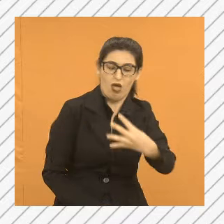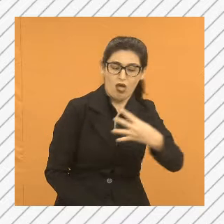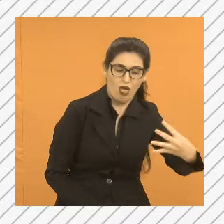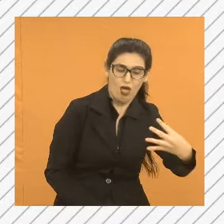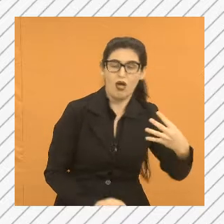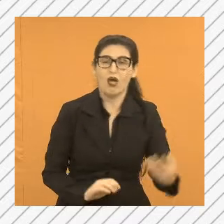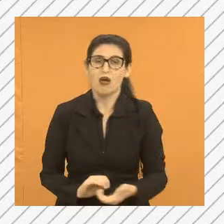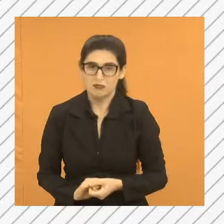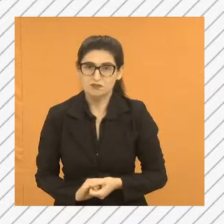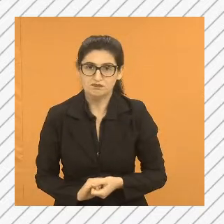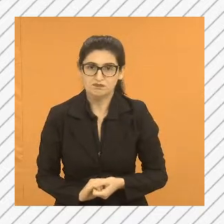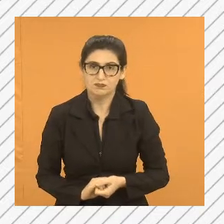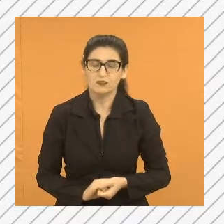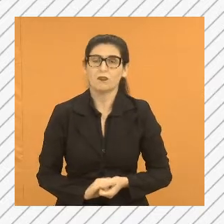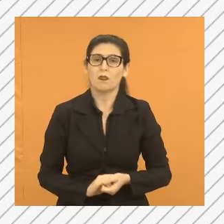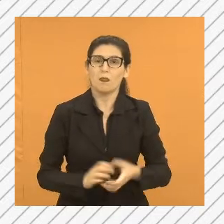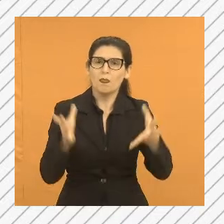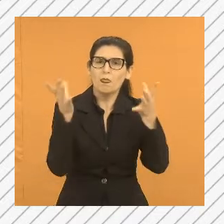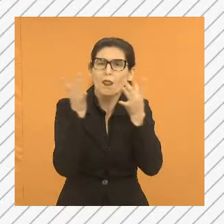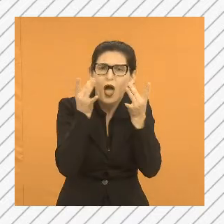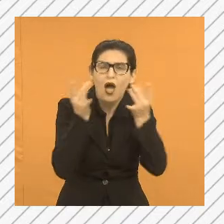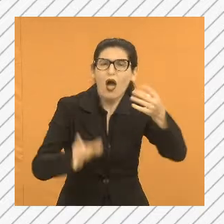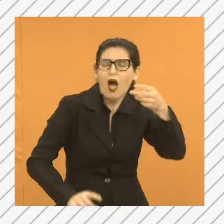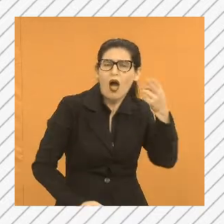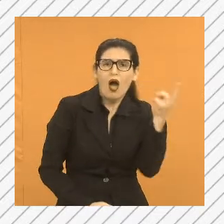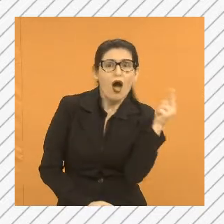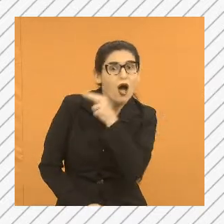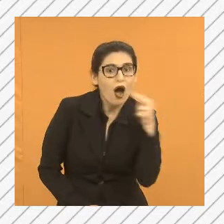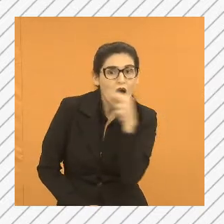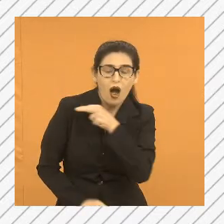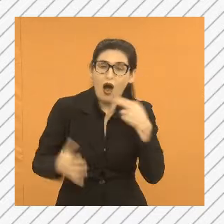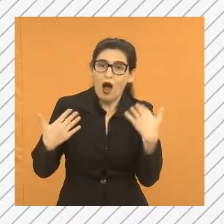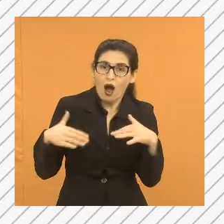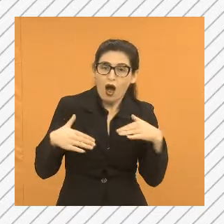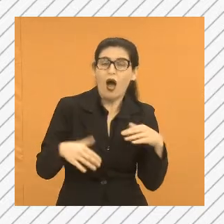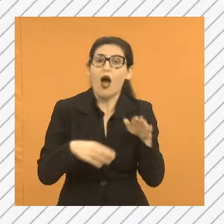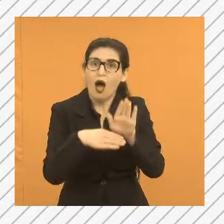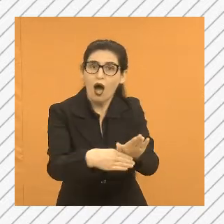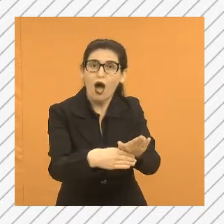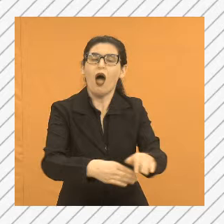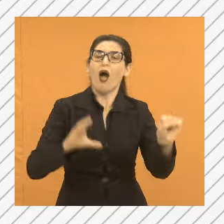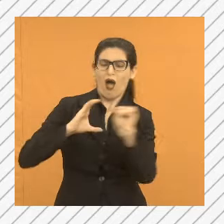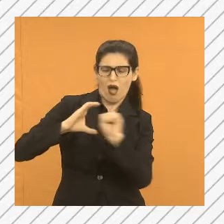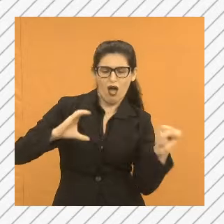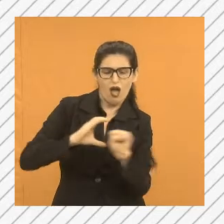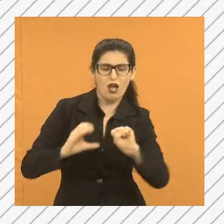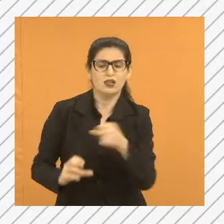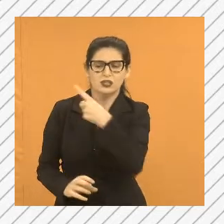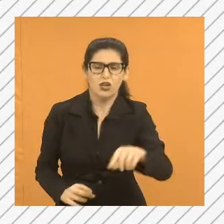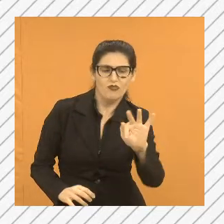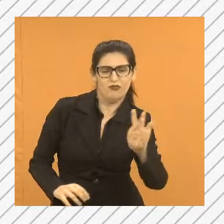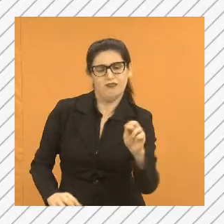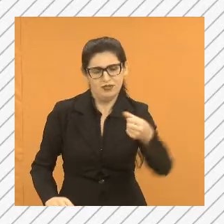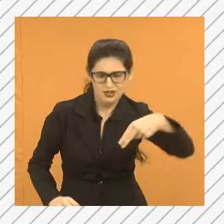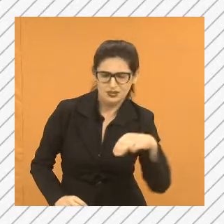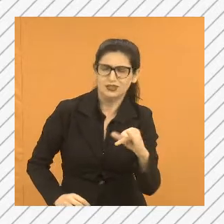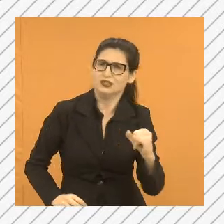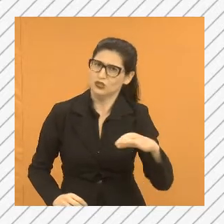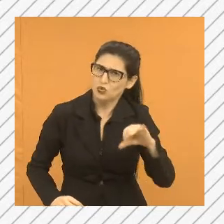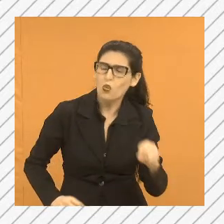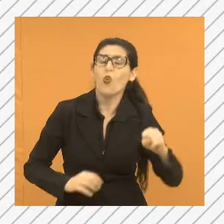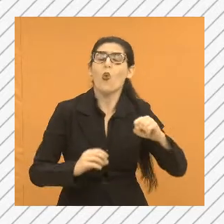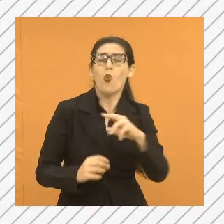59.444. Na atenção às urgências, que compreendem Santa Casa, São Francisco, UPA